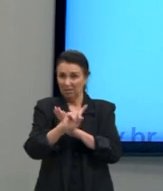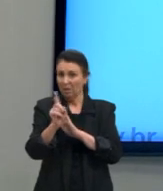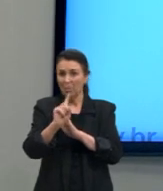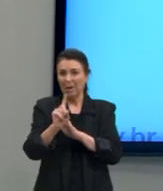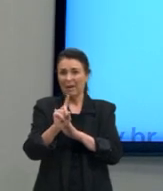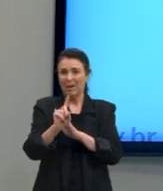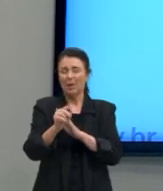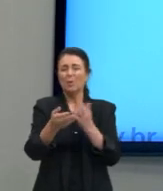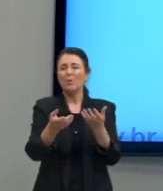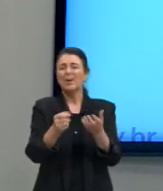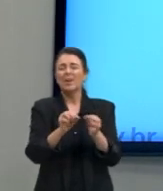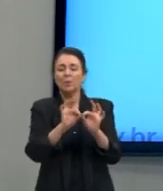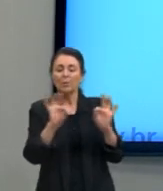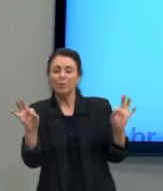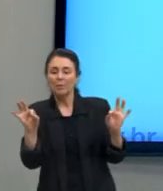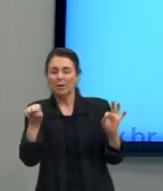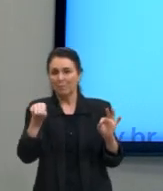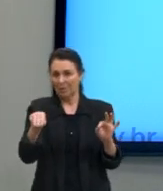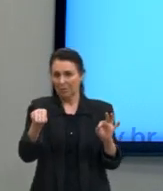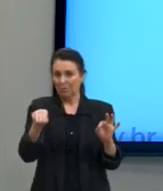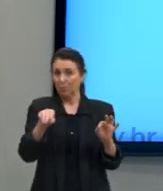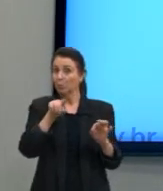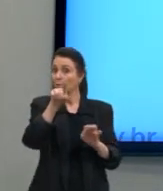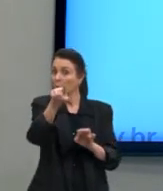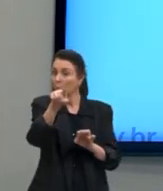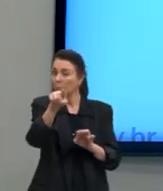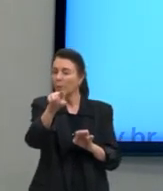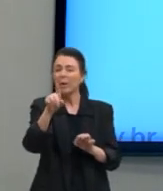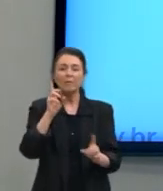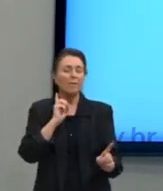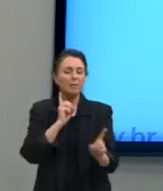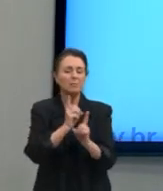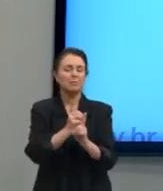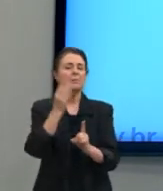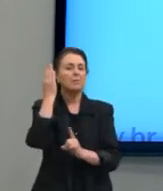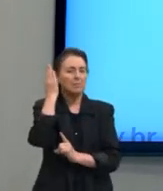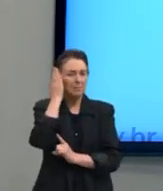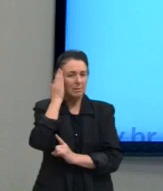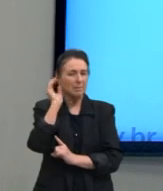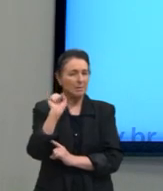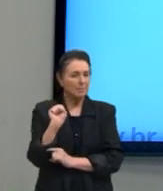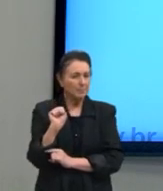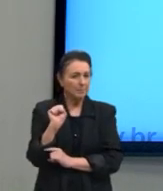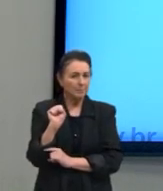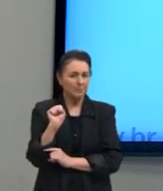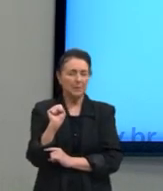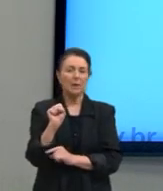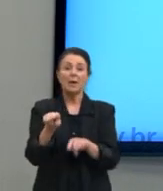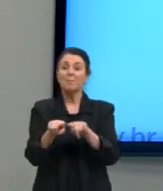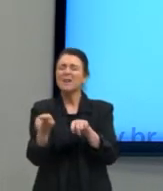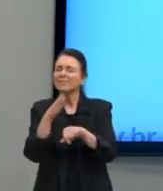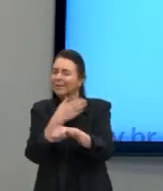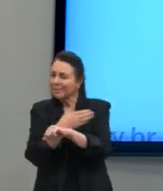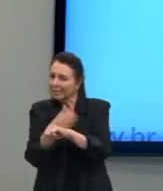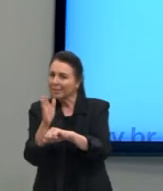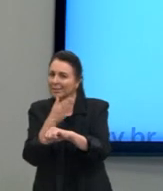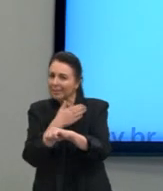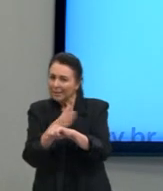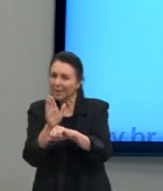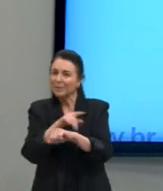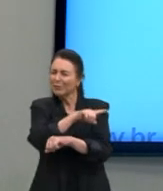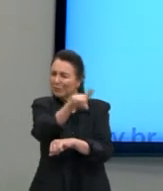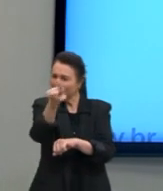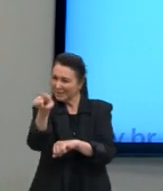unidade de medida de comprimento É Metro você vai ter que saber né enfim mas isso a gente vai treinando e vocês vão